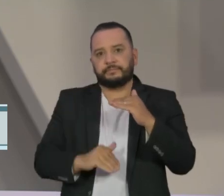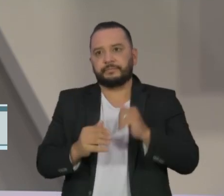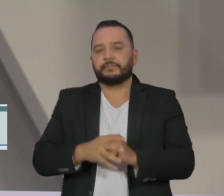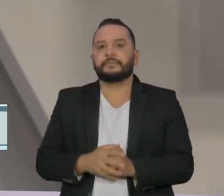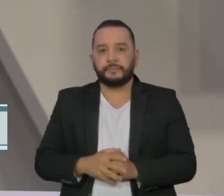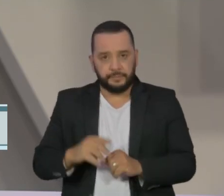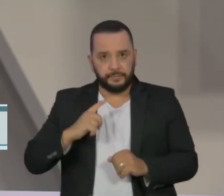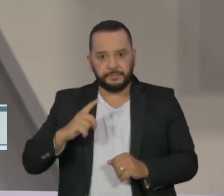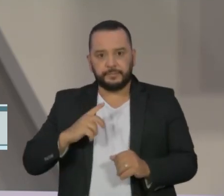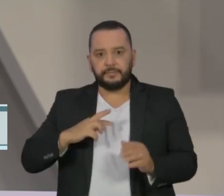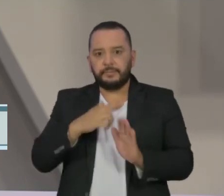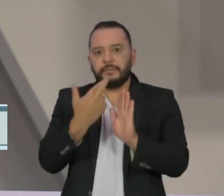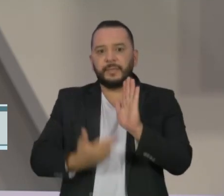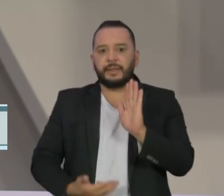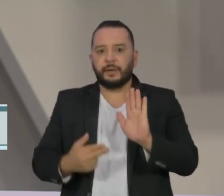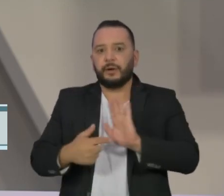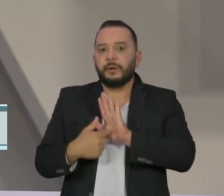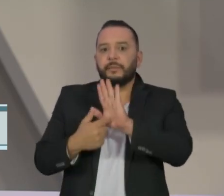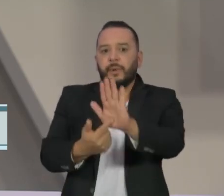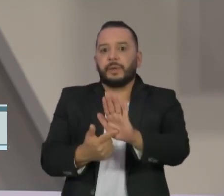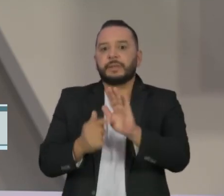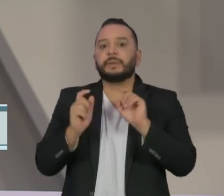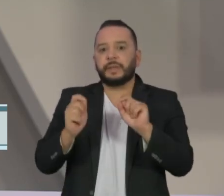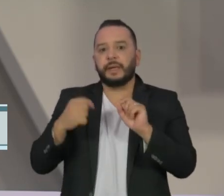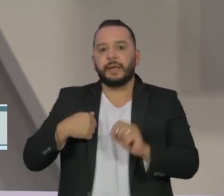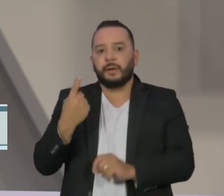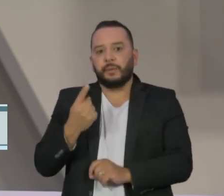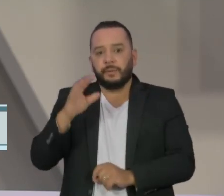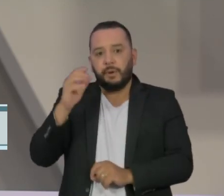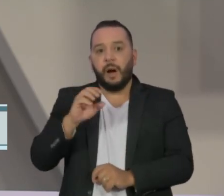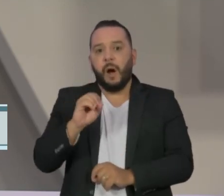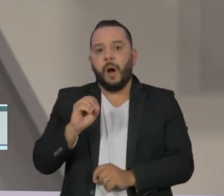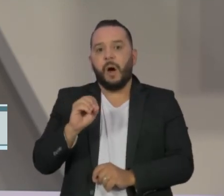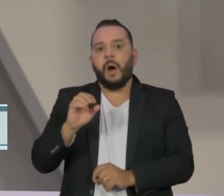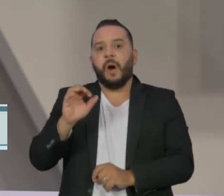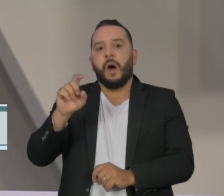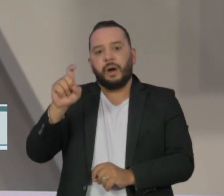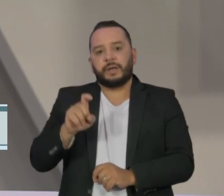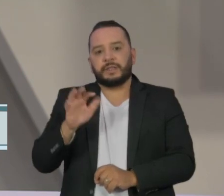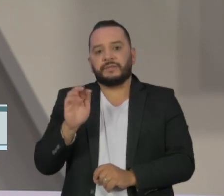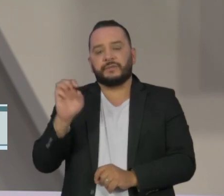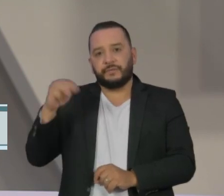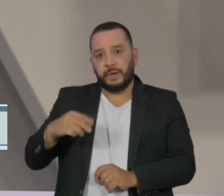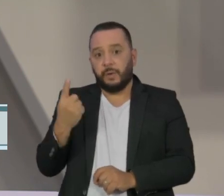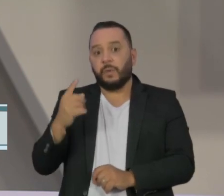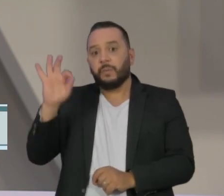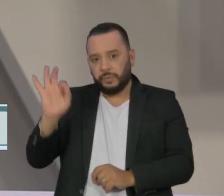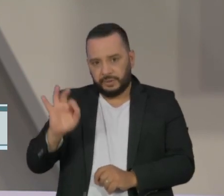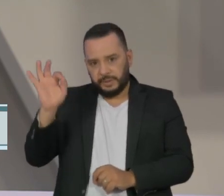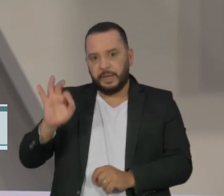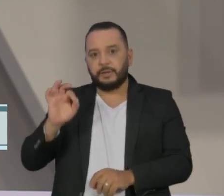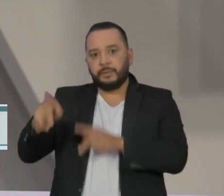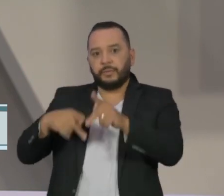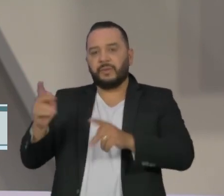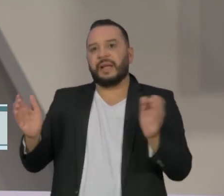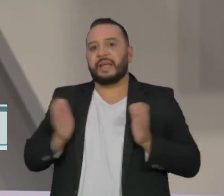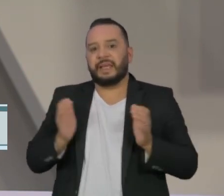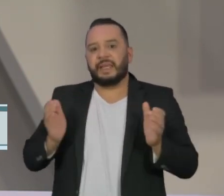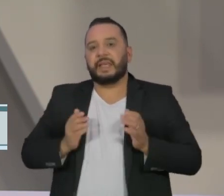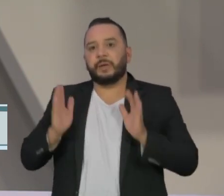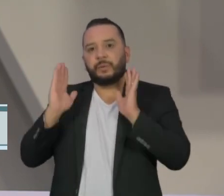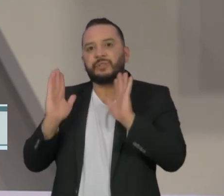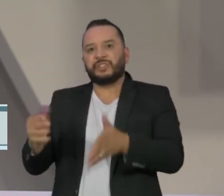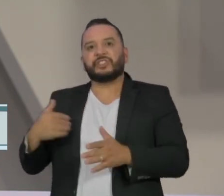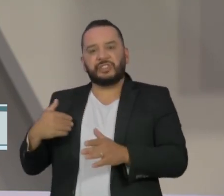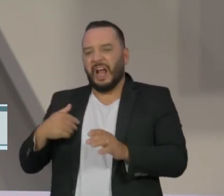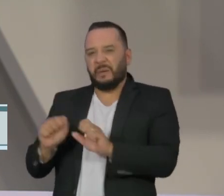Oxfam mostra que 1% da população mais rica do mundo foi responsável por mais do que o dobro das emissões de poluentes de metade